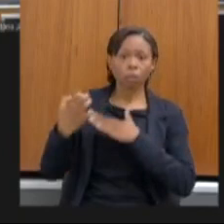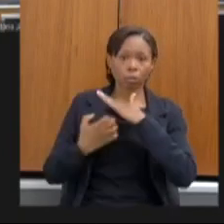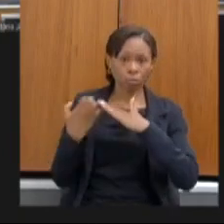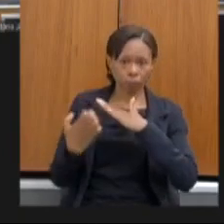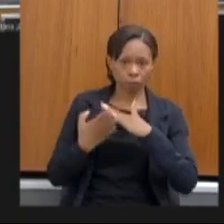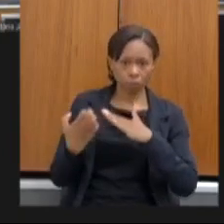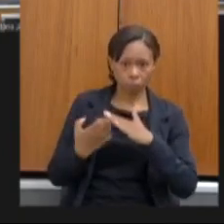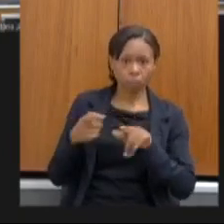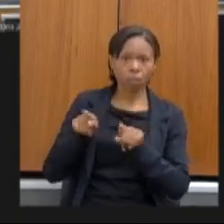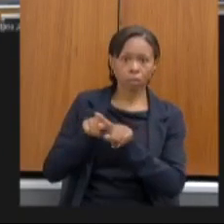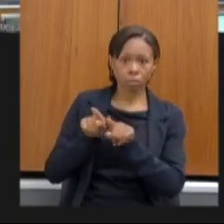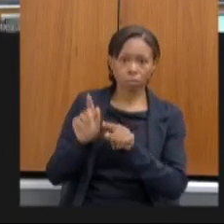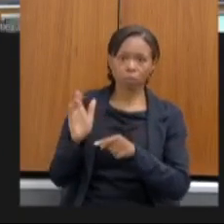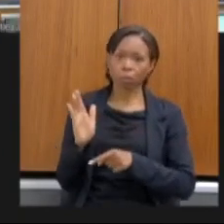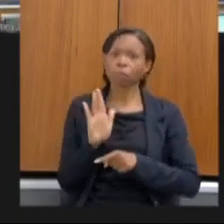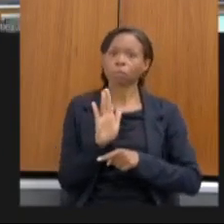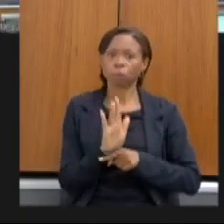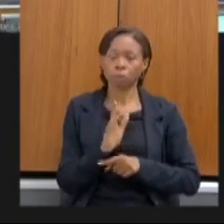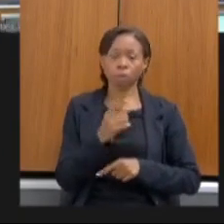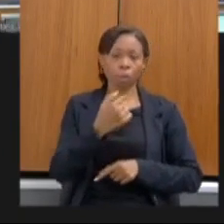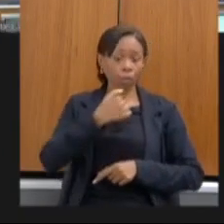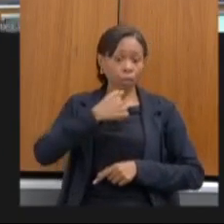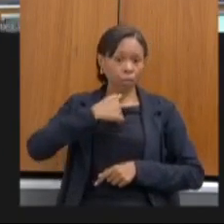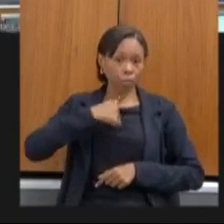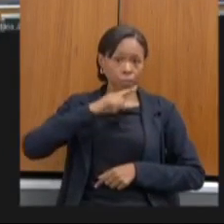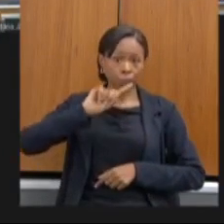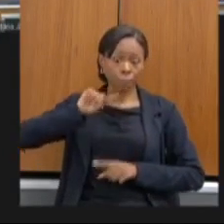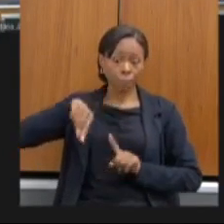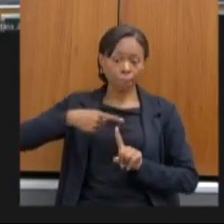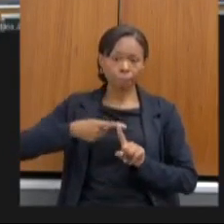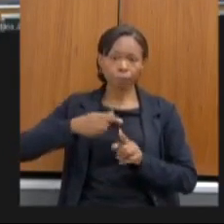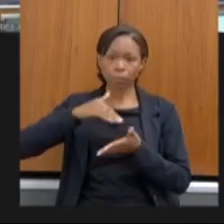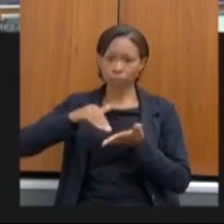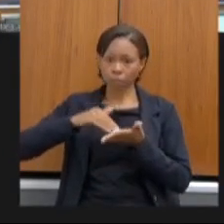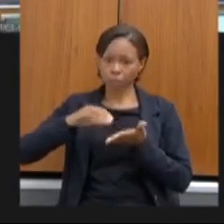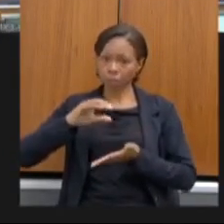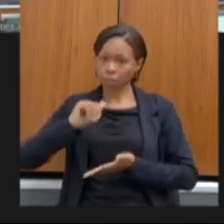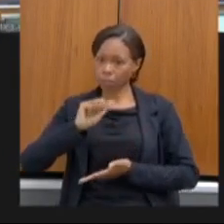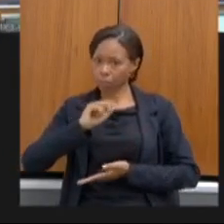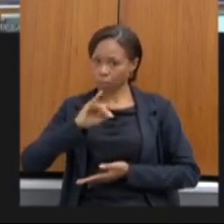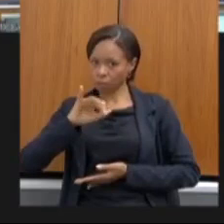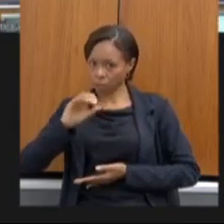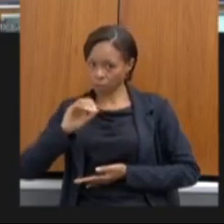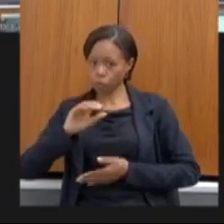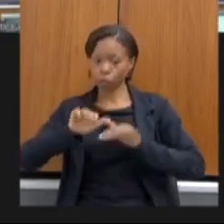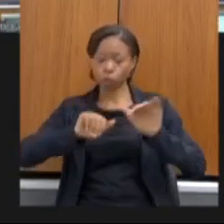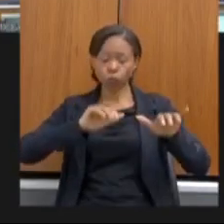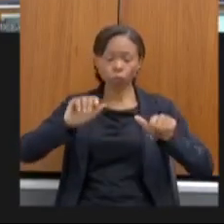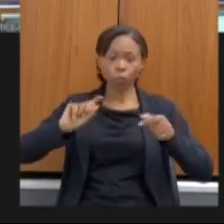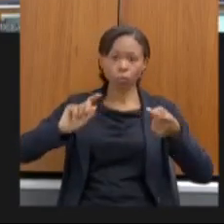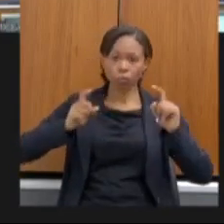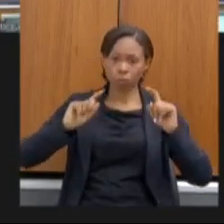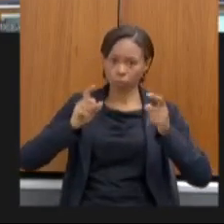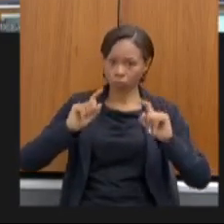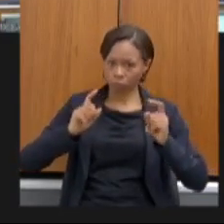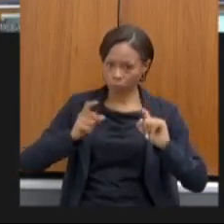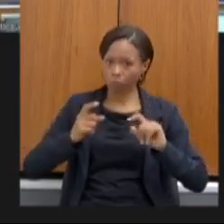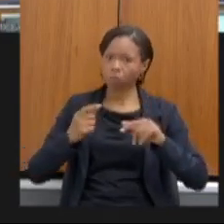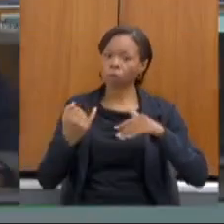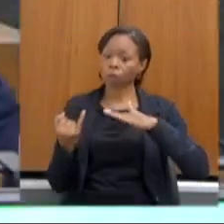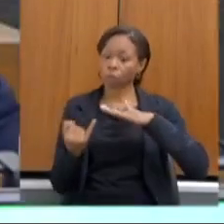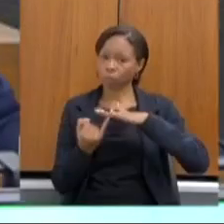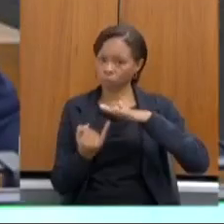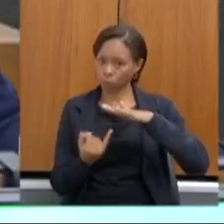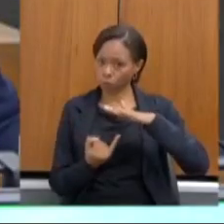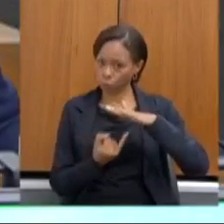então eu e o secretário Cássio convocamos uma reunião com os presidentes das federações que representam as entidades em todo